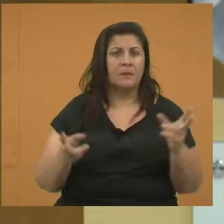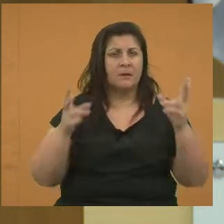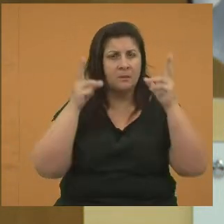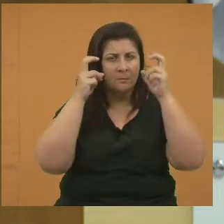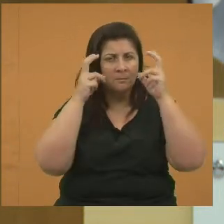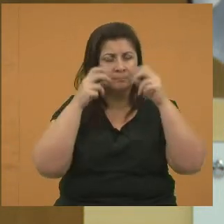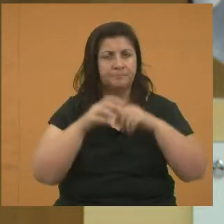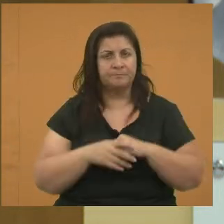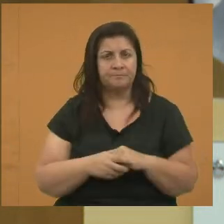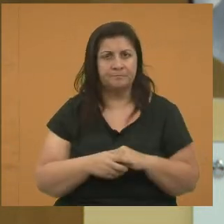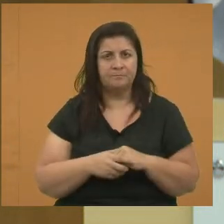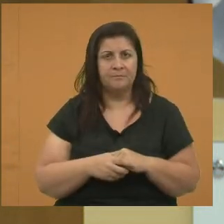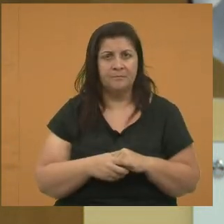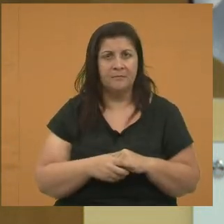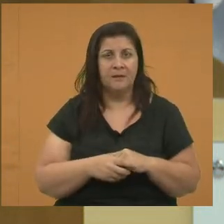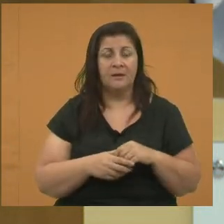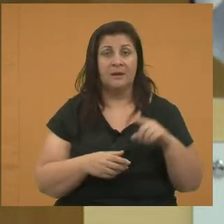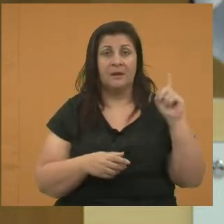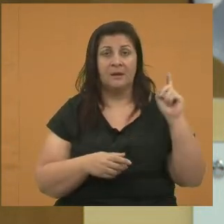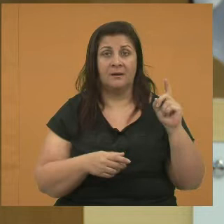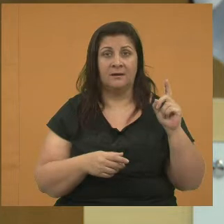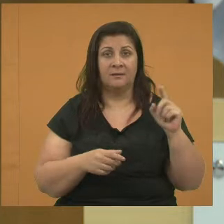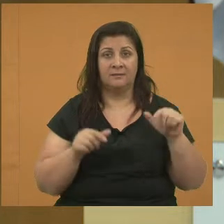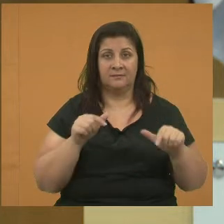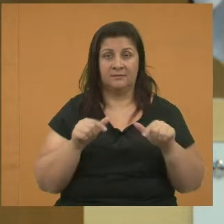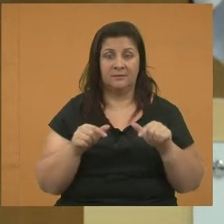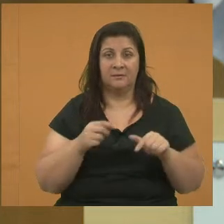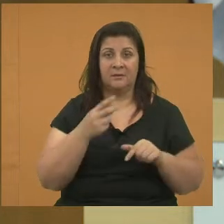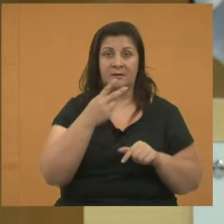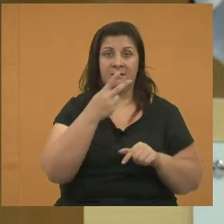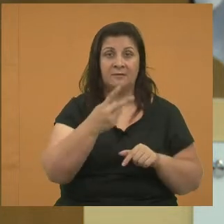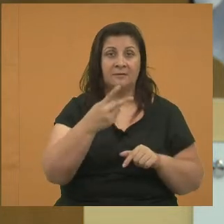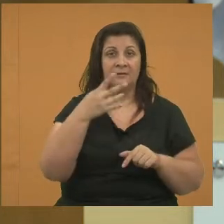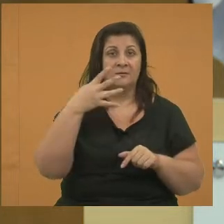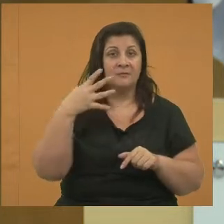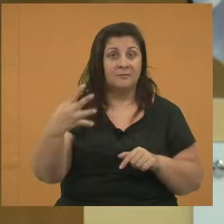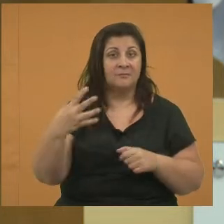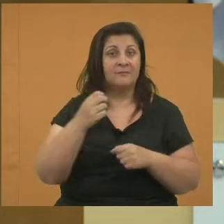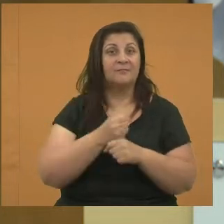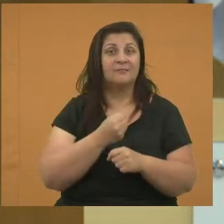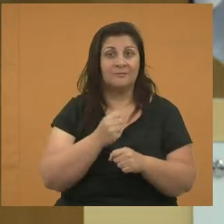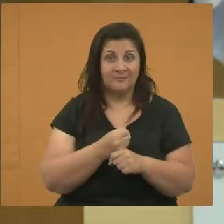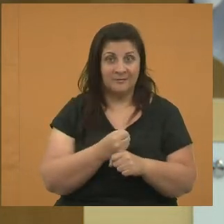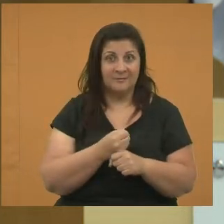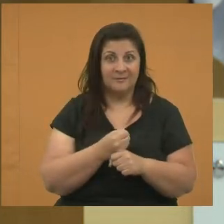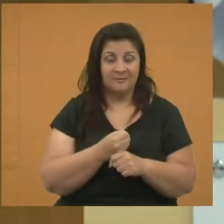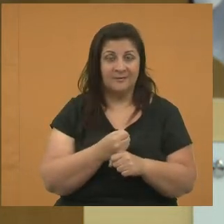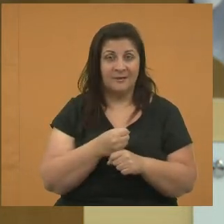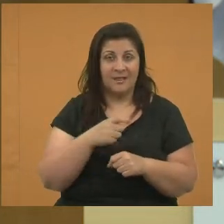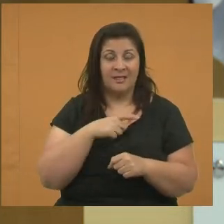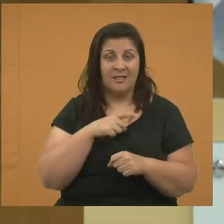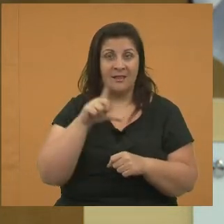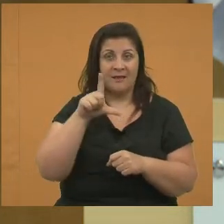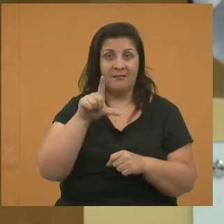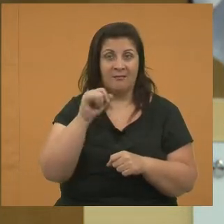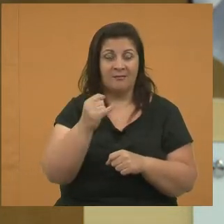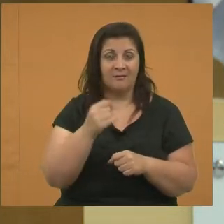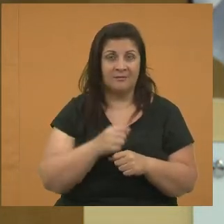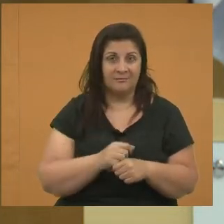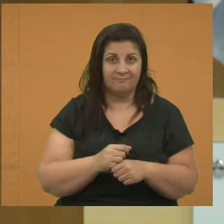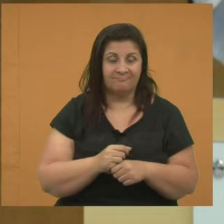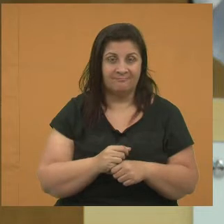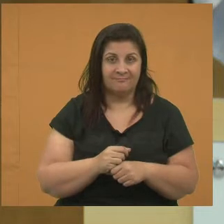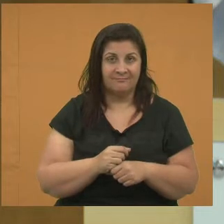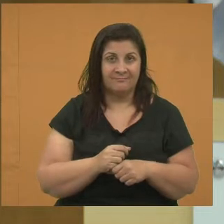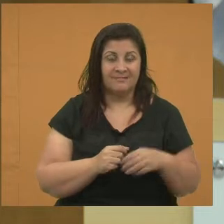o seguinte, que eu estou no comércio há 24 anos, isso no varejo, né? Saí do atacado e fui para